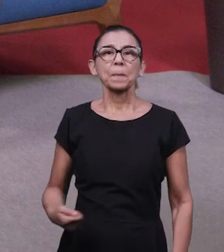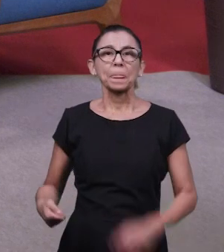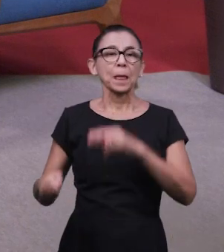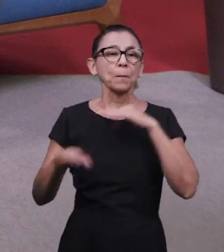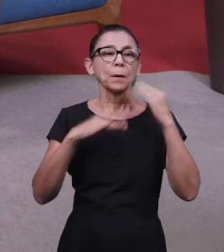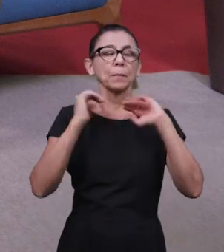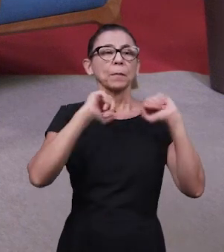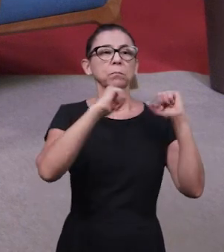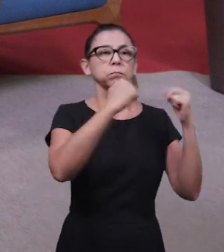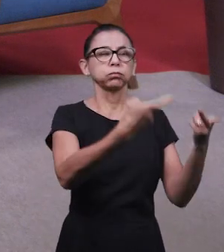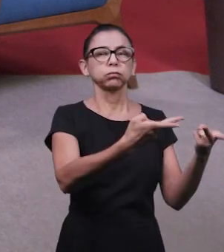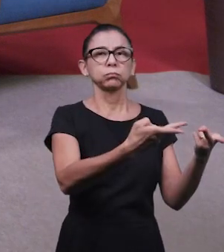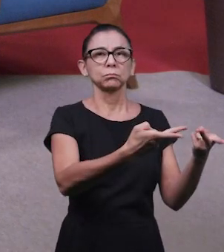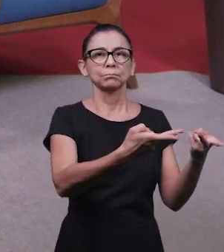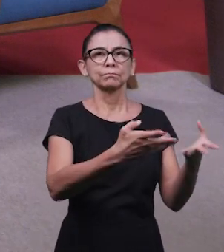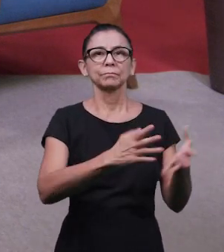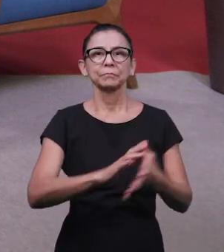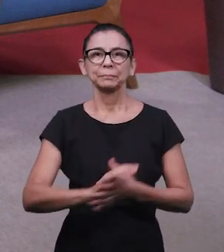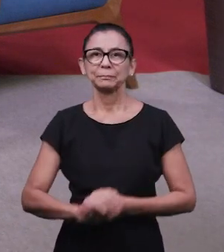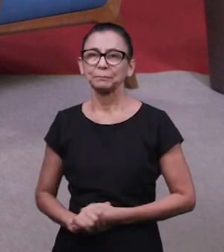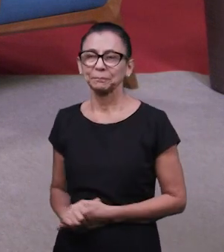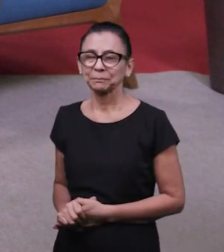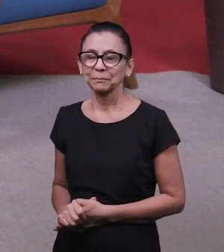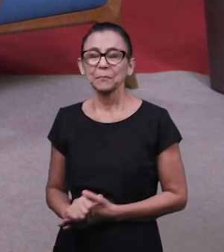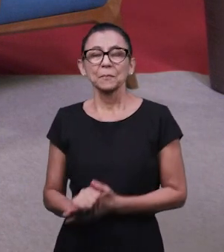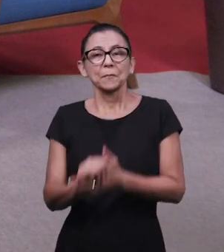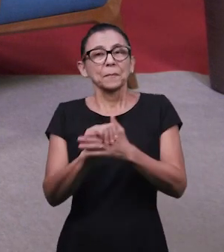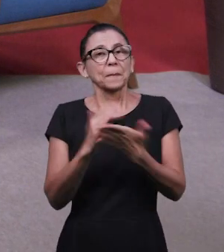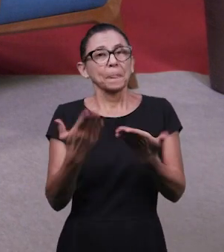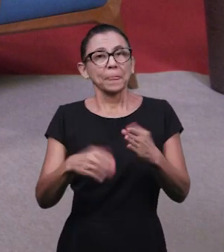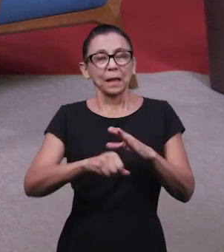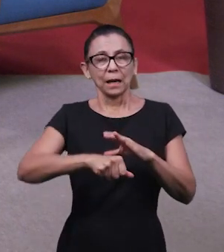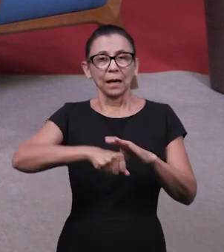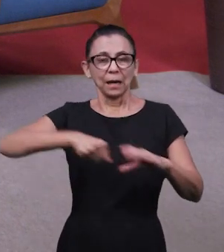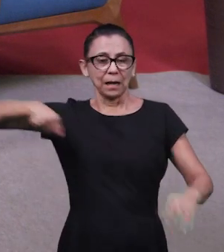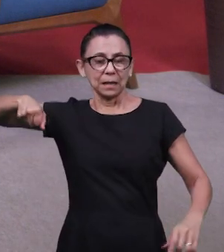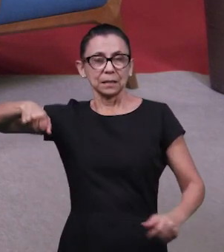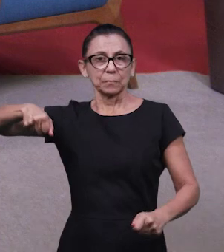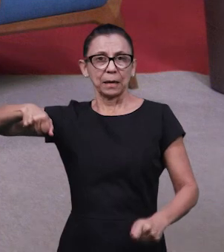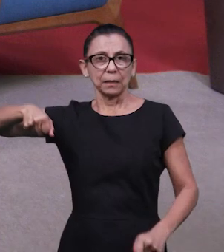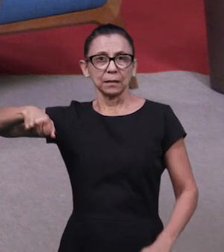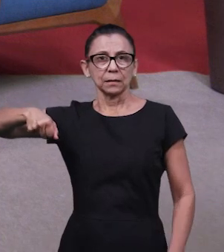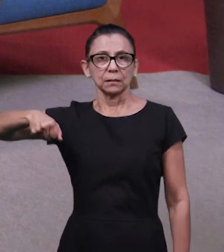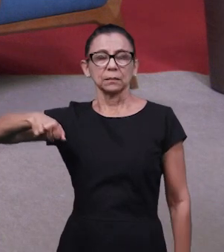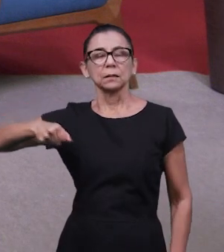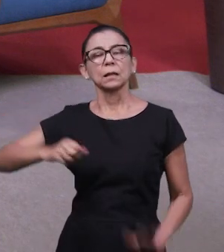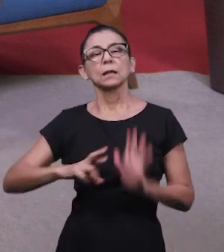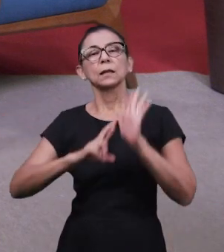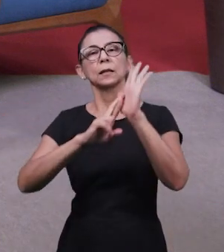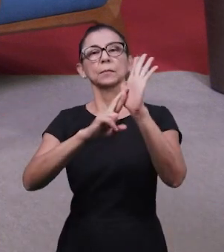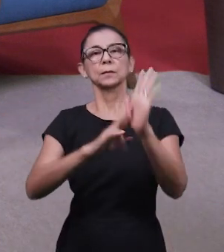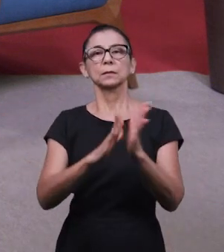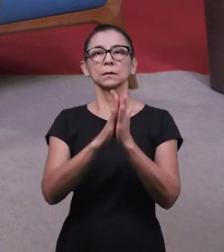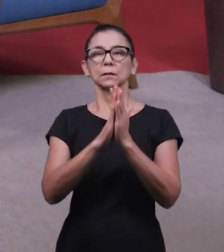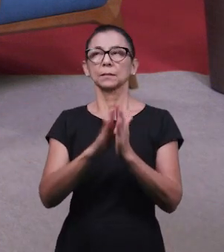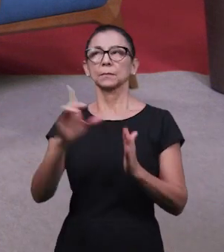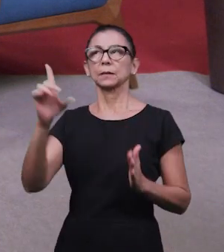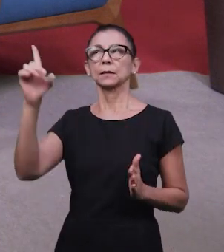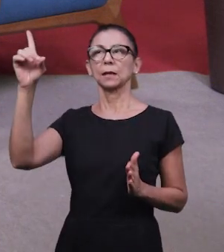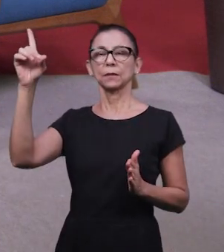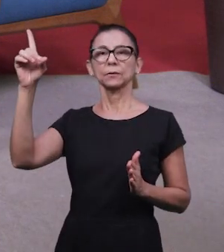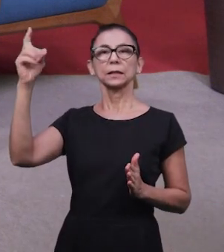ficou apegada à mão dele. Assim é a palavra. A palavra, não é, para a igreja que é